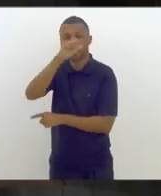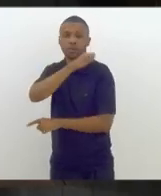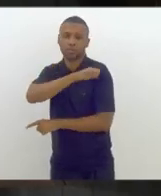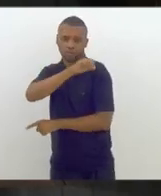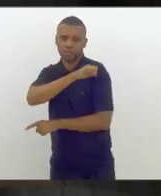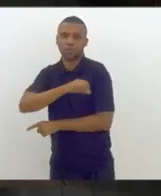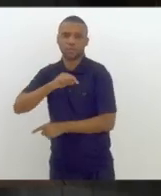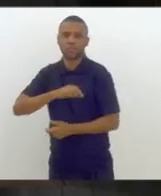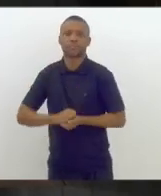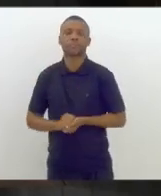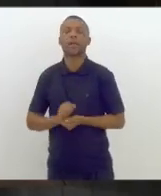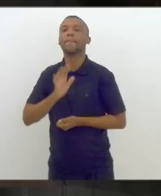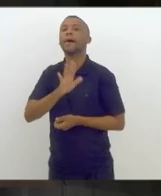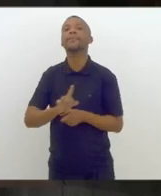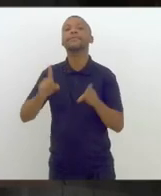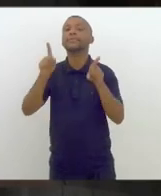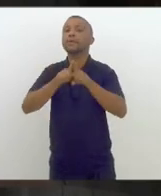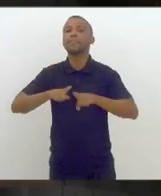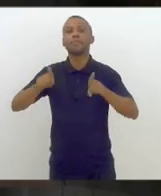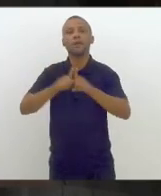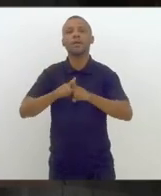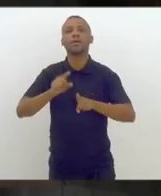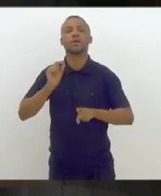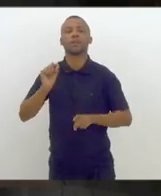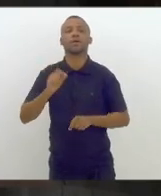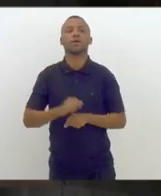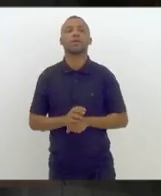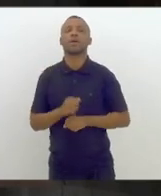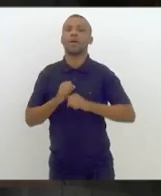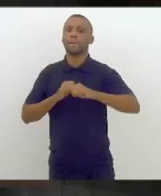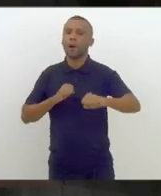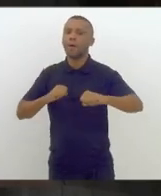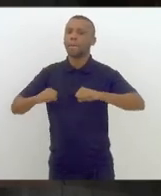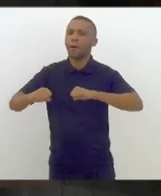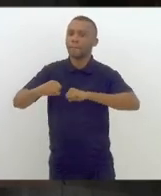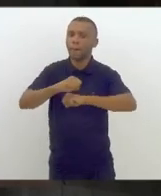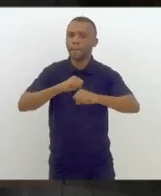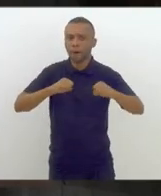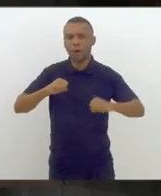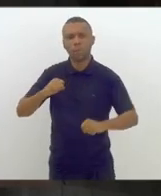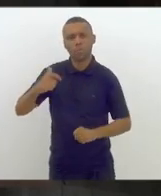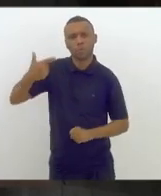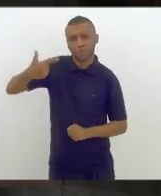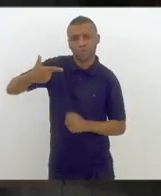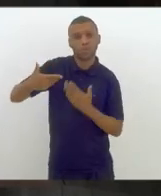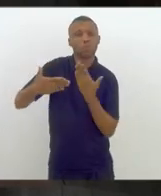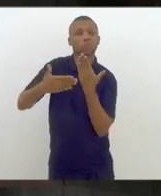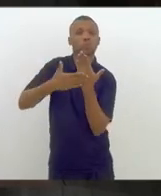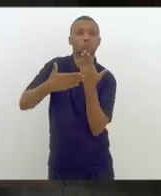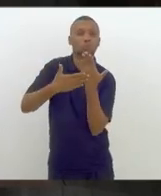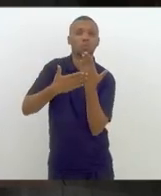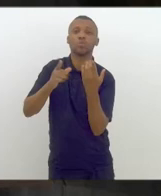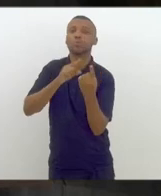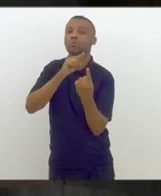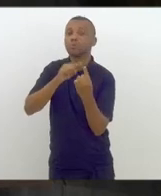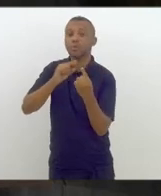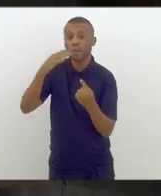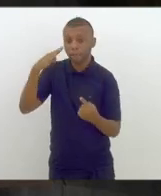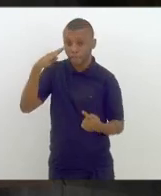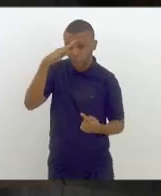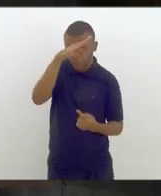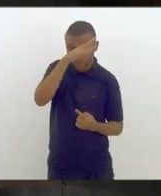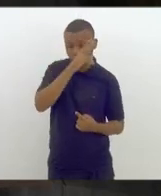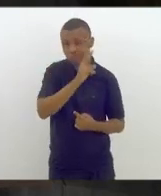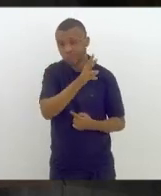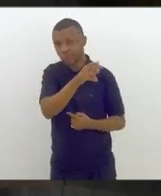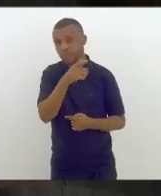Janeiro, mas também por enfrentarmos um segundo turno em que Bolsonaro, mesmo